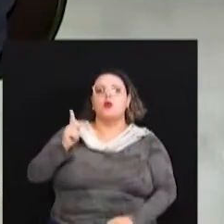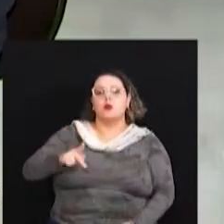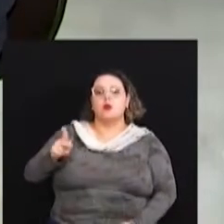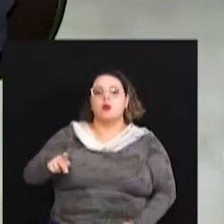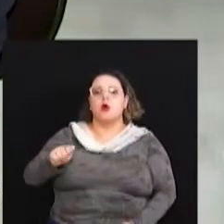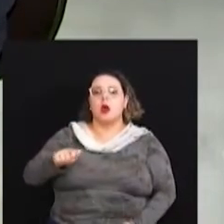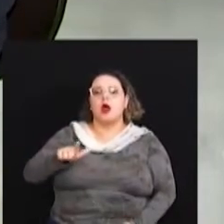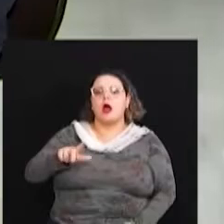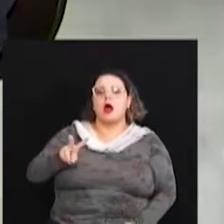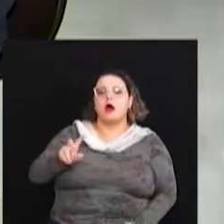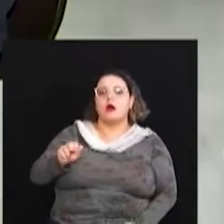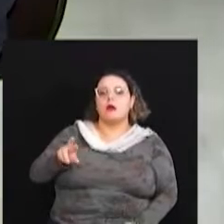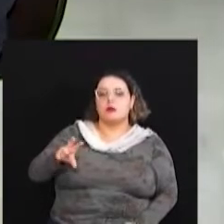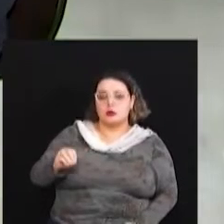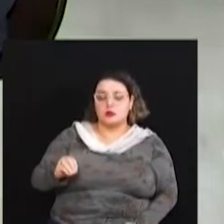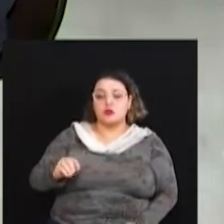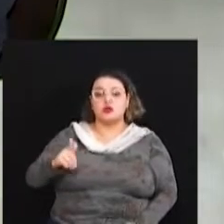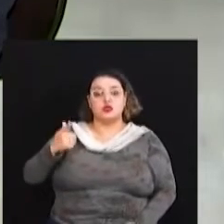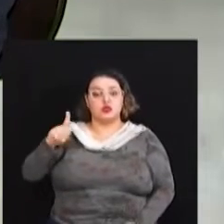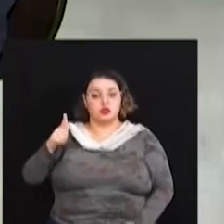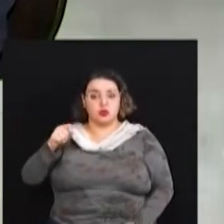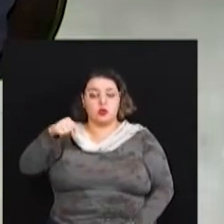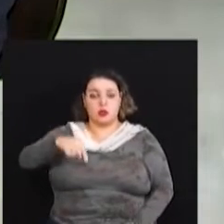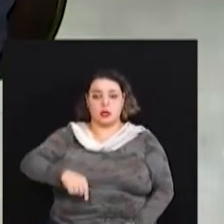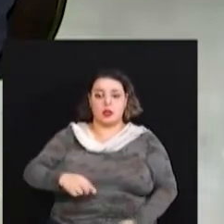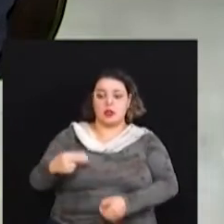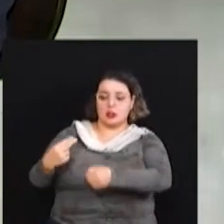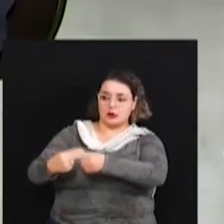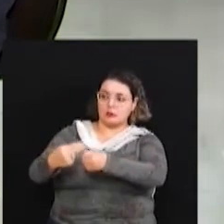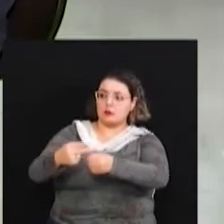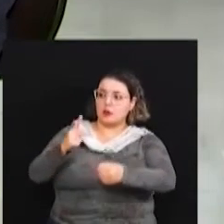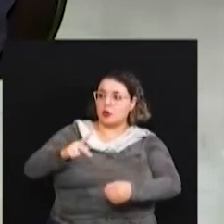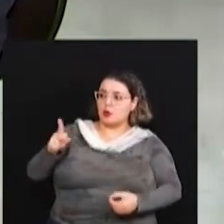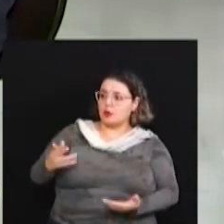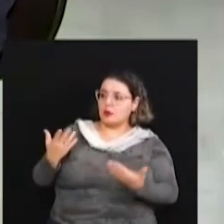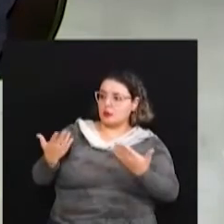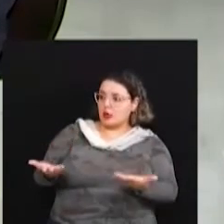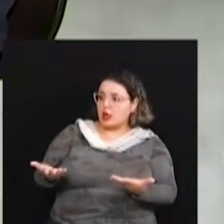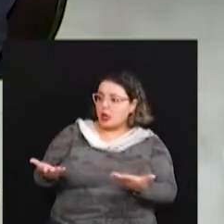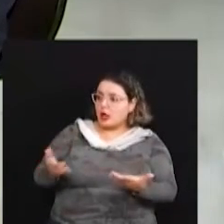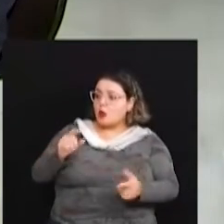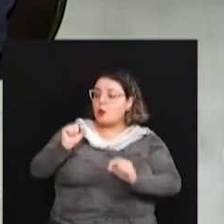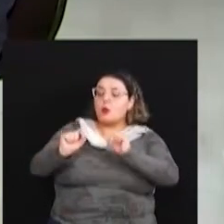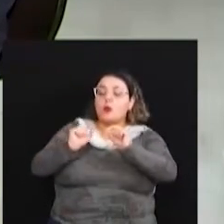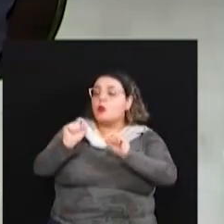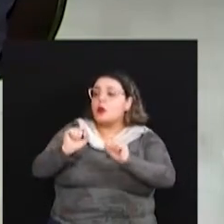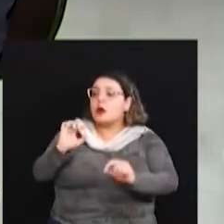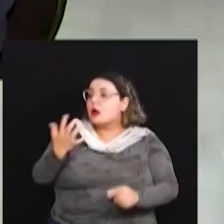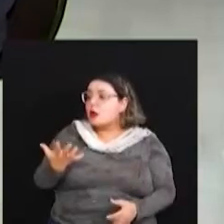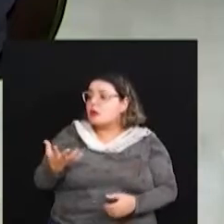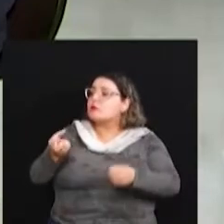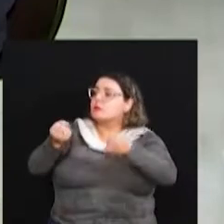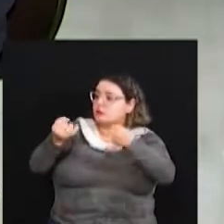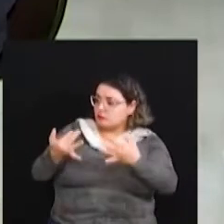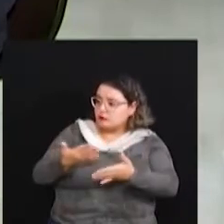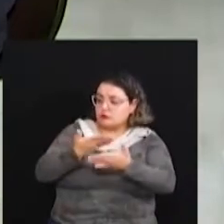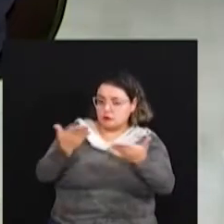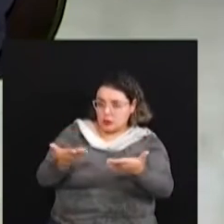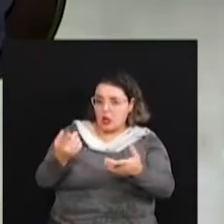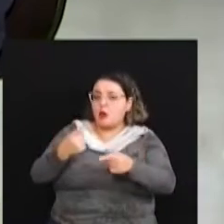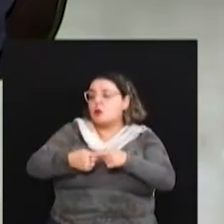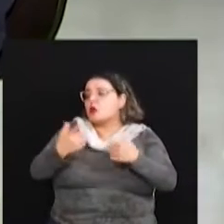professor Álvaro Crosta, geólogo aqui da Unicamp. Professor, por que isso aconteceu? Vamos explicar para o